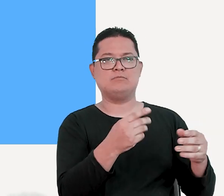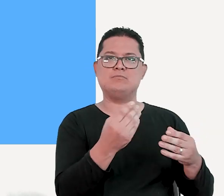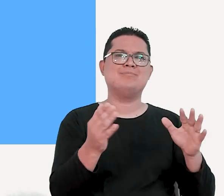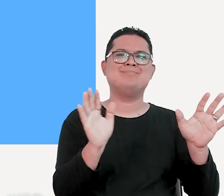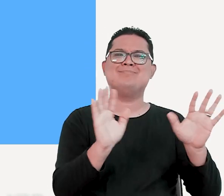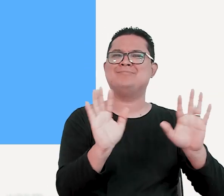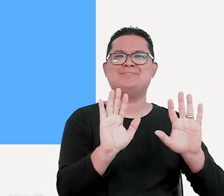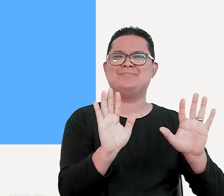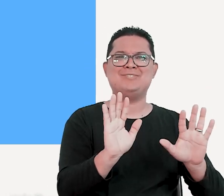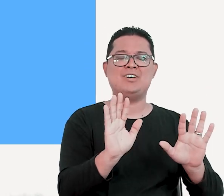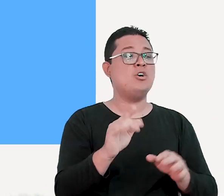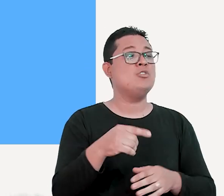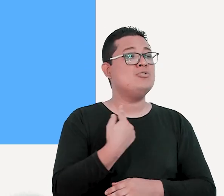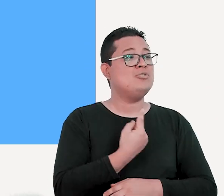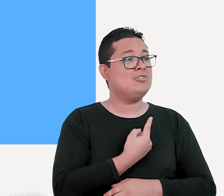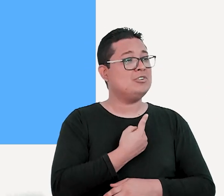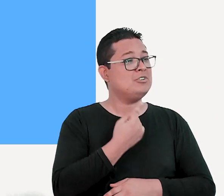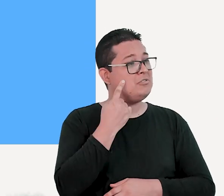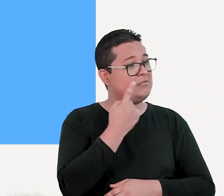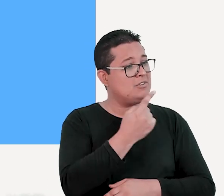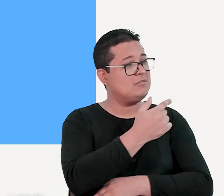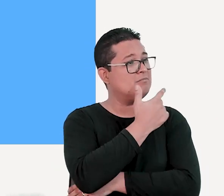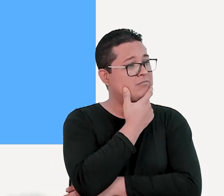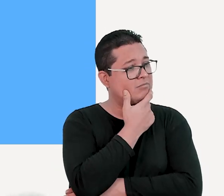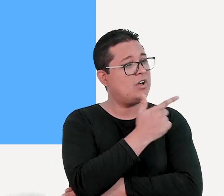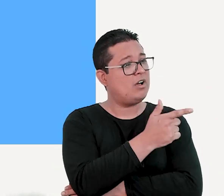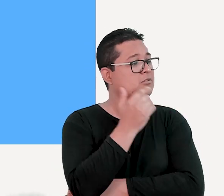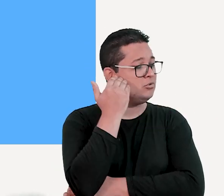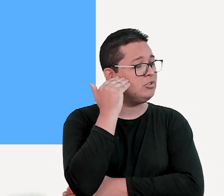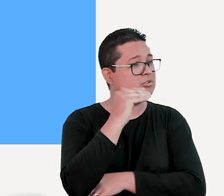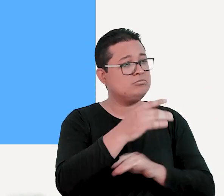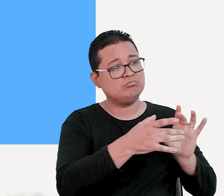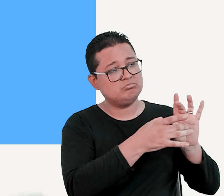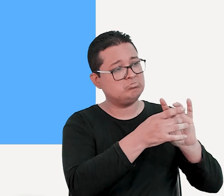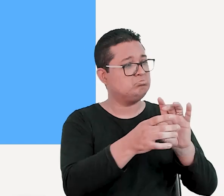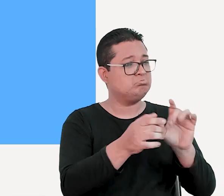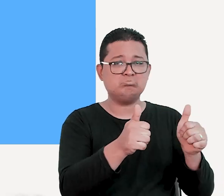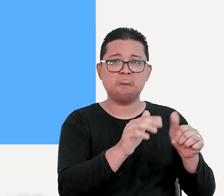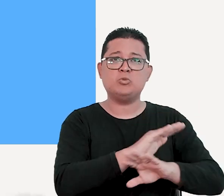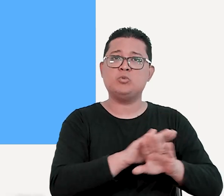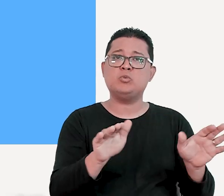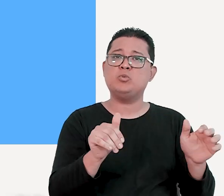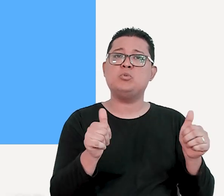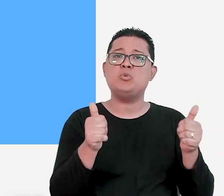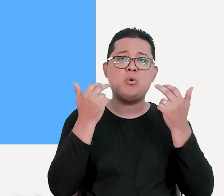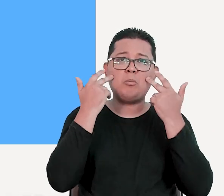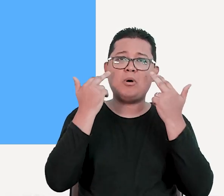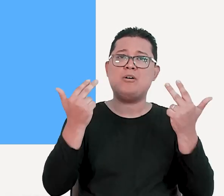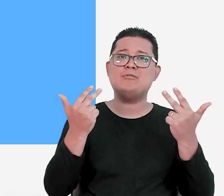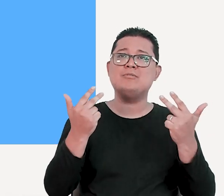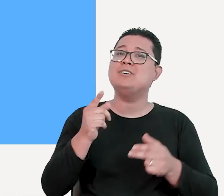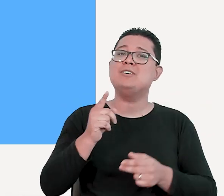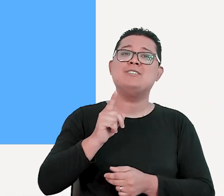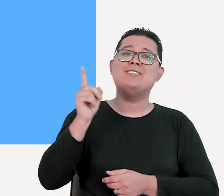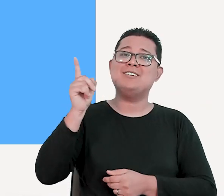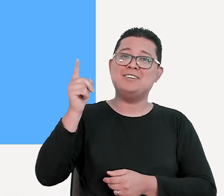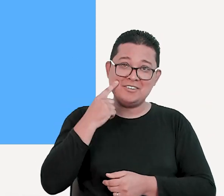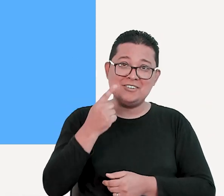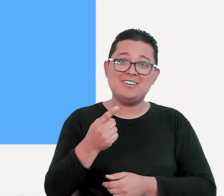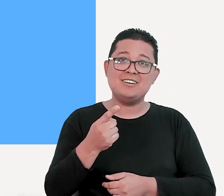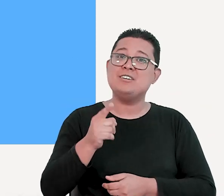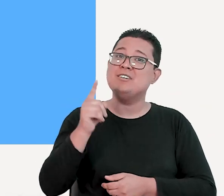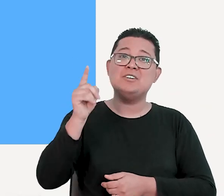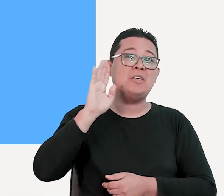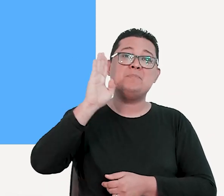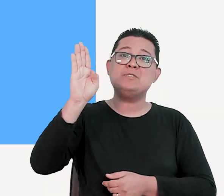a gente está entendendo? Então, eles falam para mim, eu estou focado mais em entender a mensagem que você quer passar do que se a sua